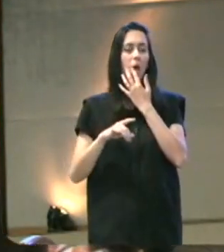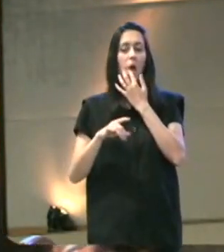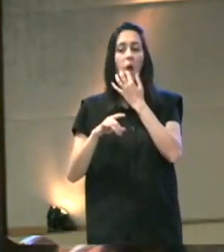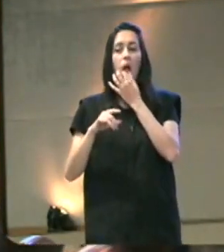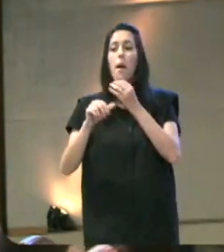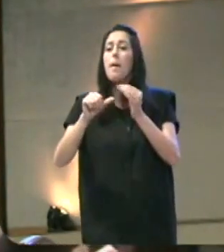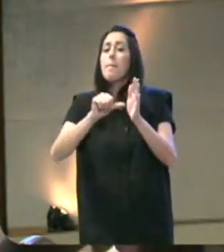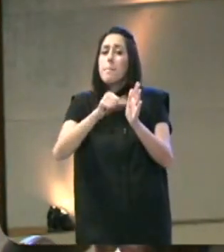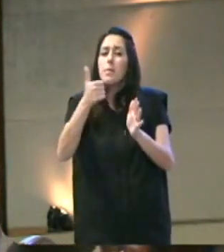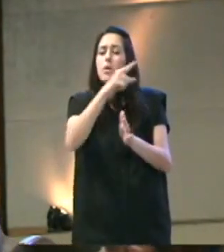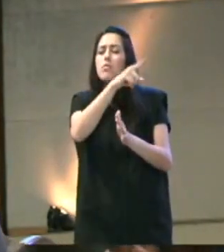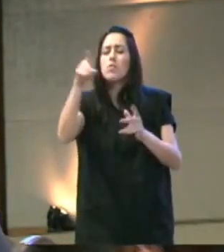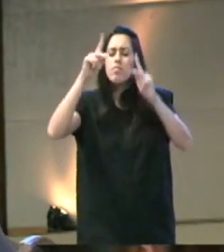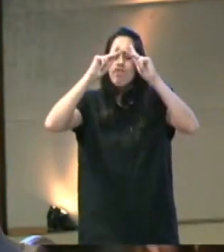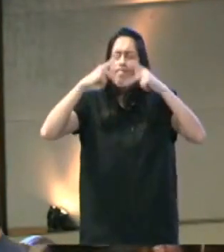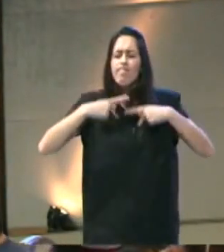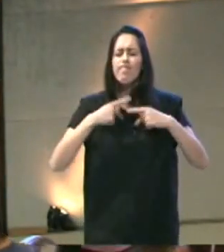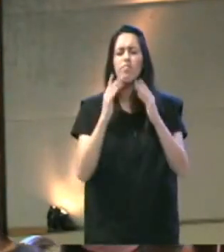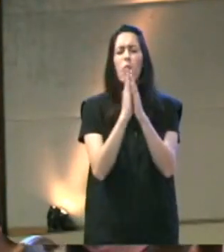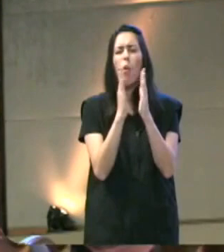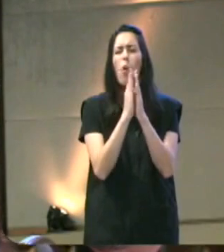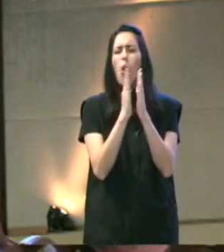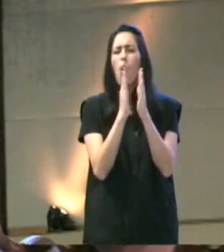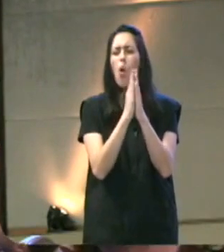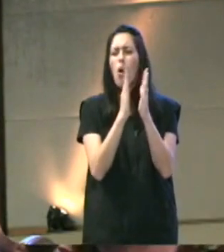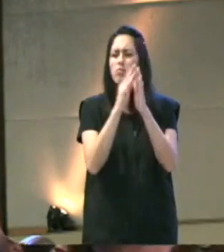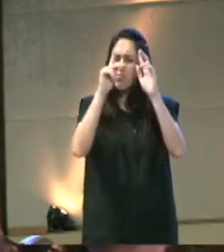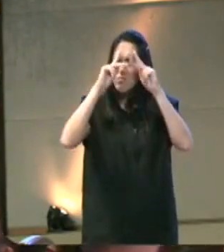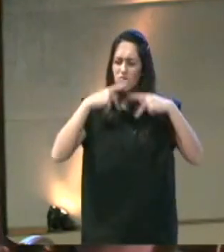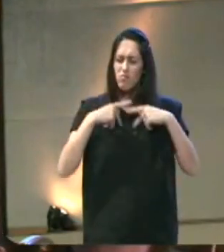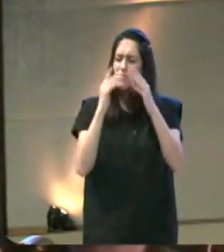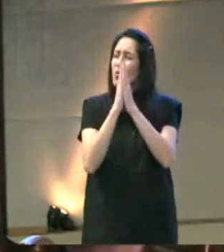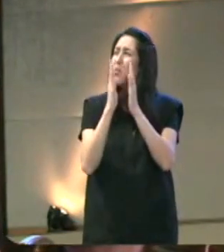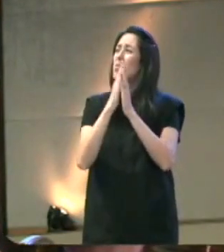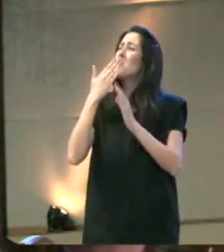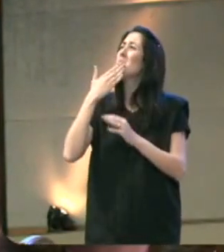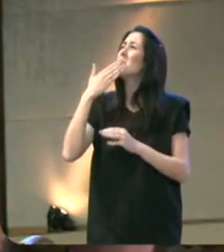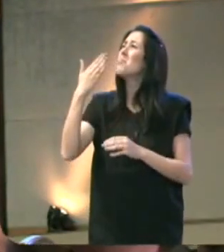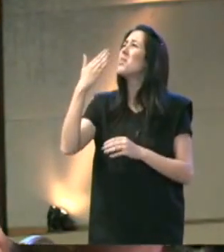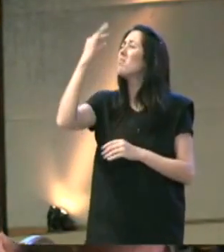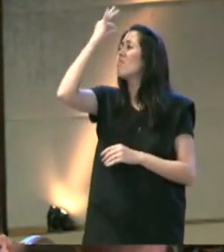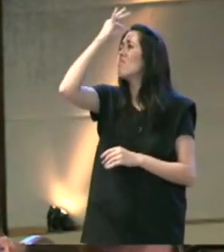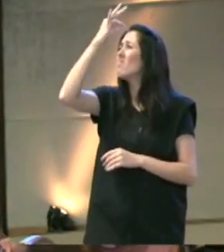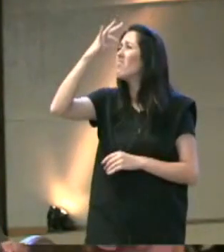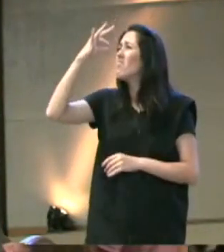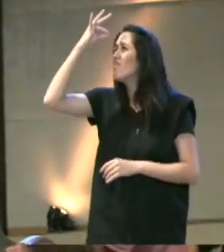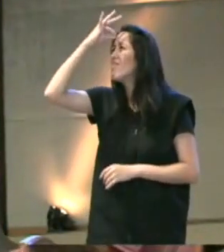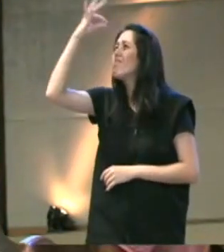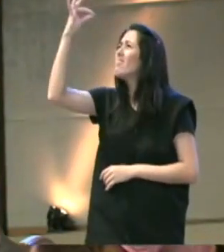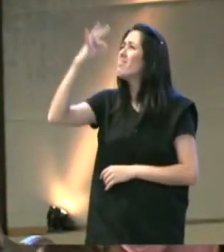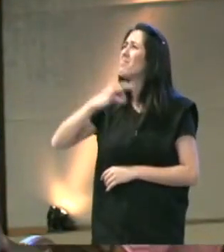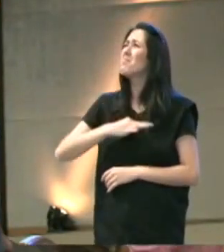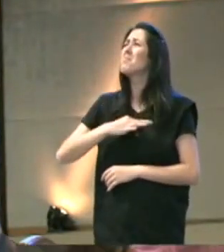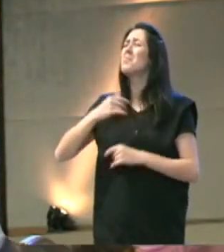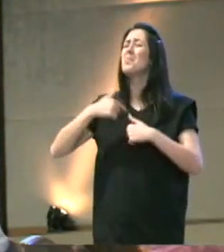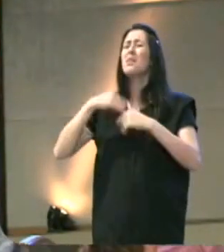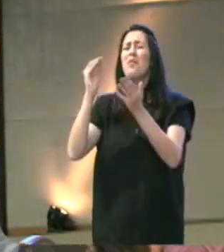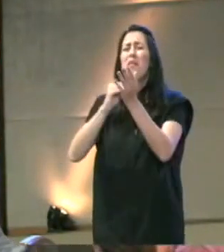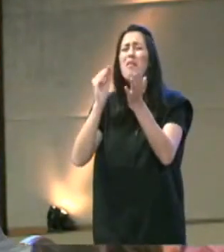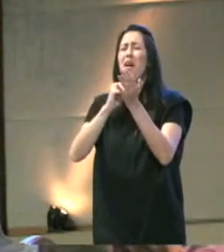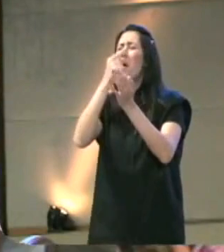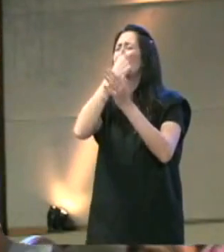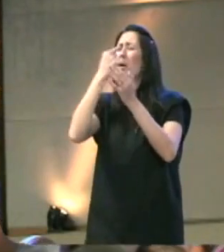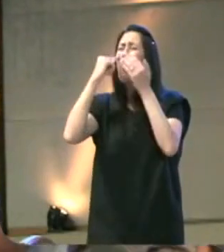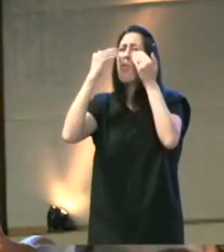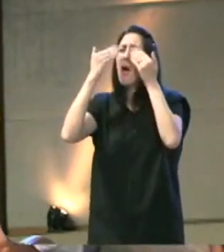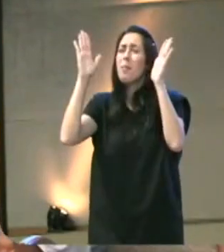preciso que você faça. O que o Espírito Santo ministrou para você? Onde é que os seus olhos estão fechados? Então você